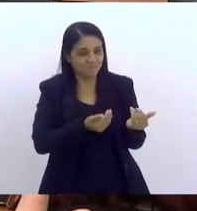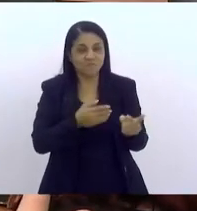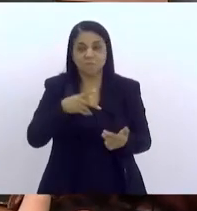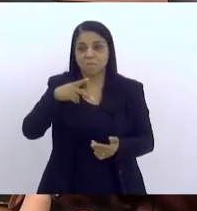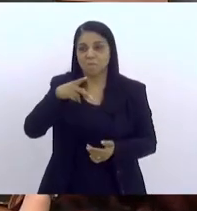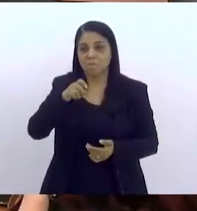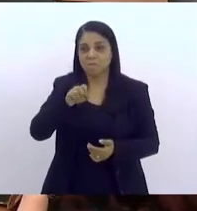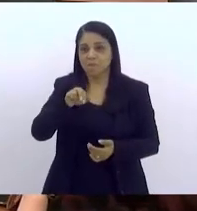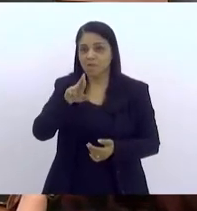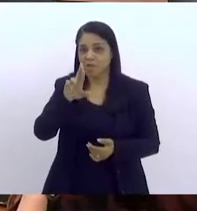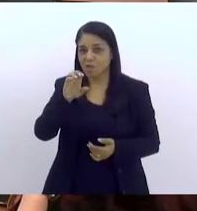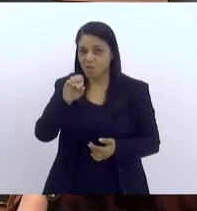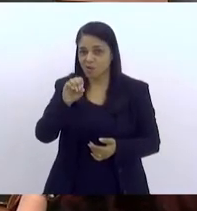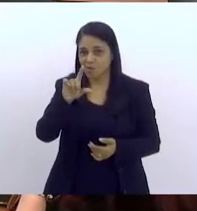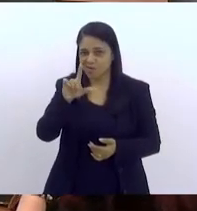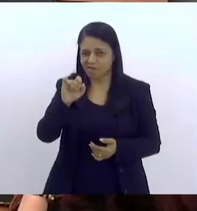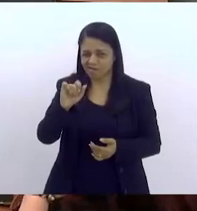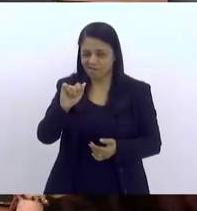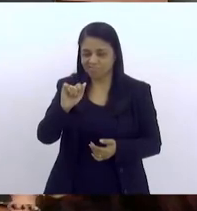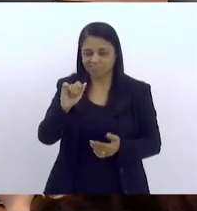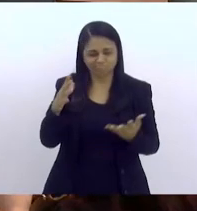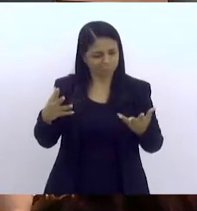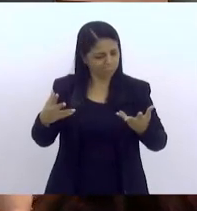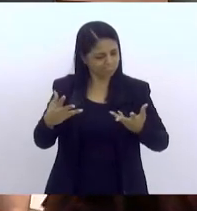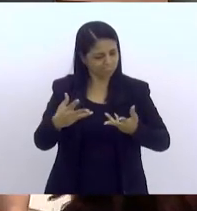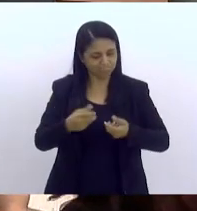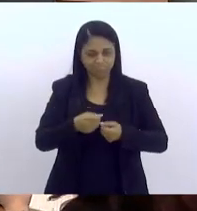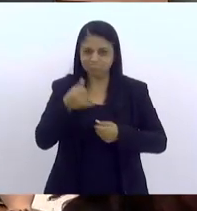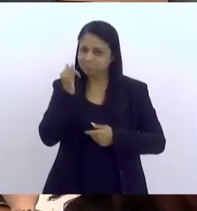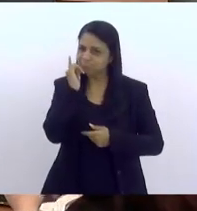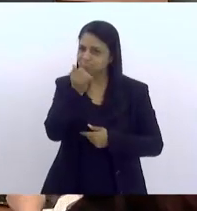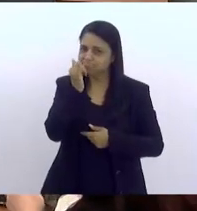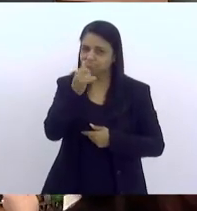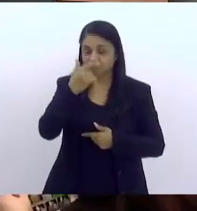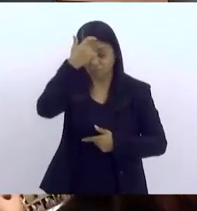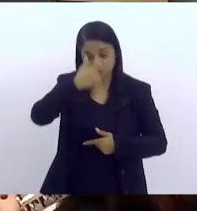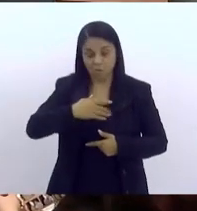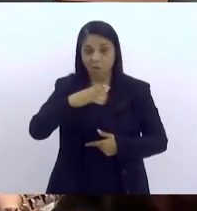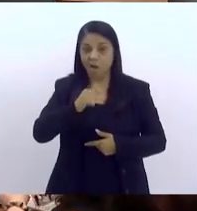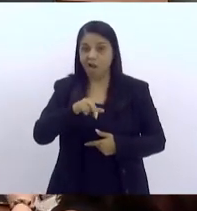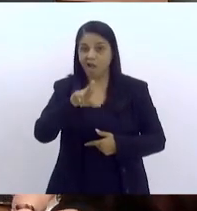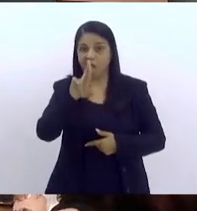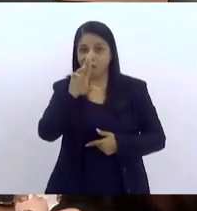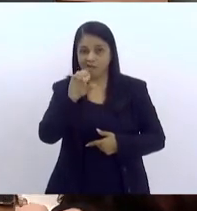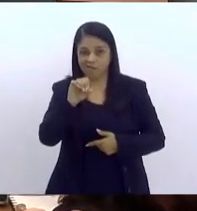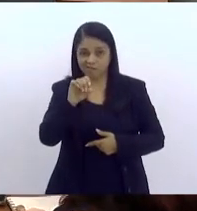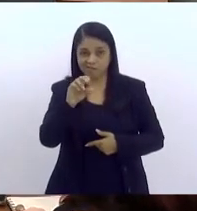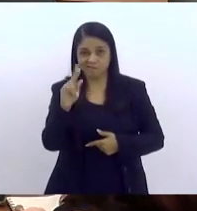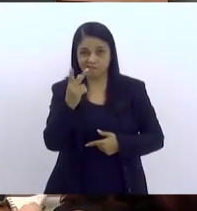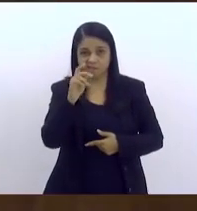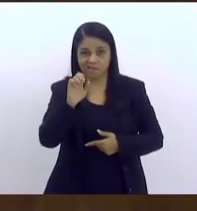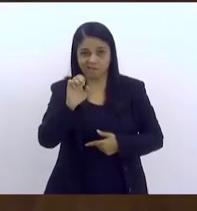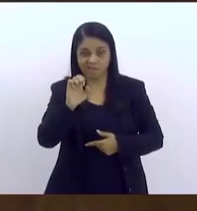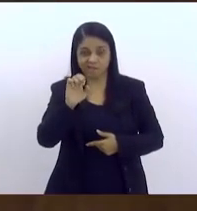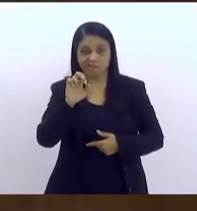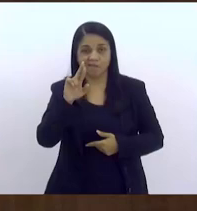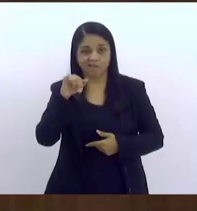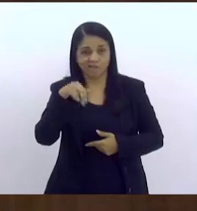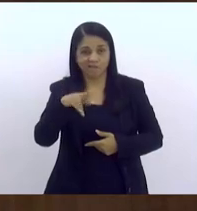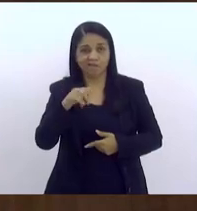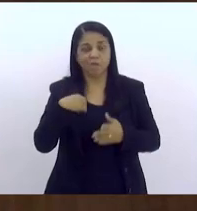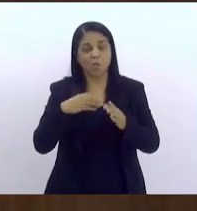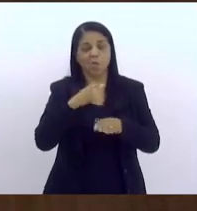você foi brilhante no que você falou e eu concordo eu sou o Carlos Henrique sou Conselheiro Estou como conselheiro